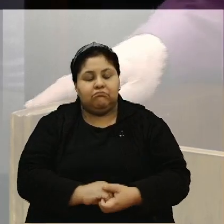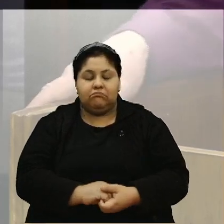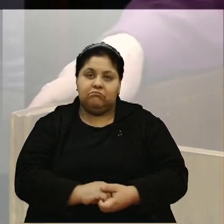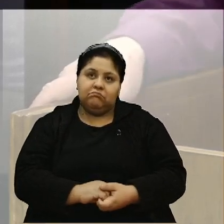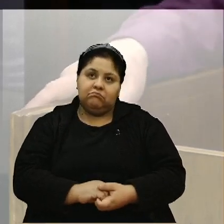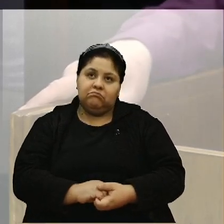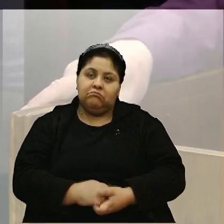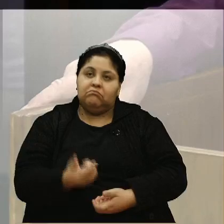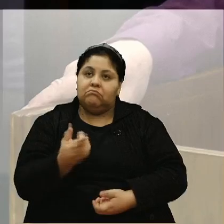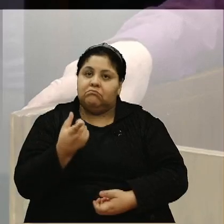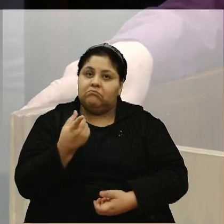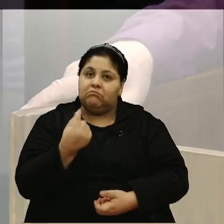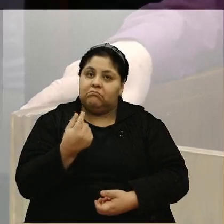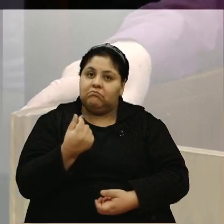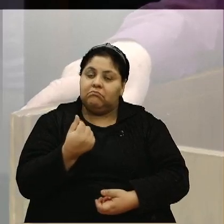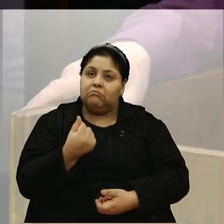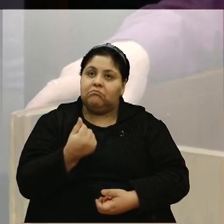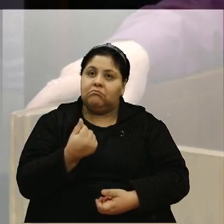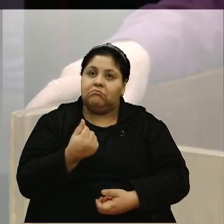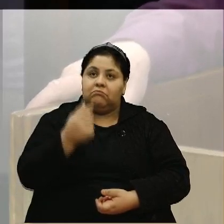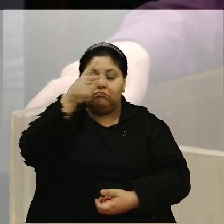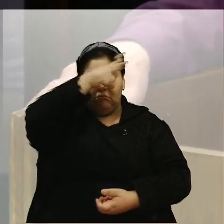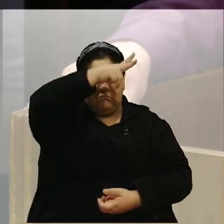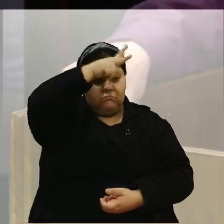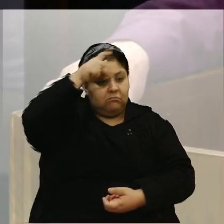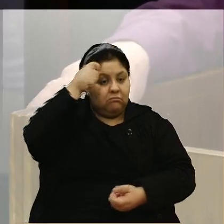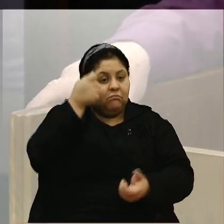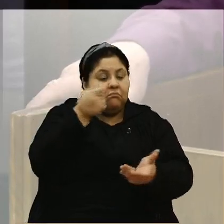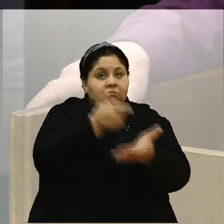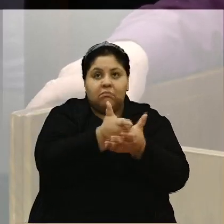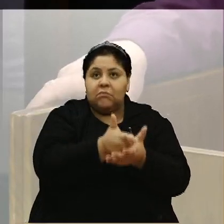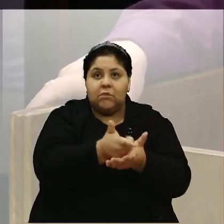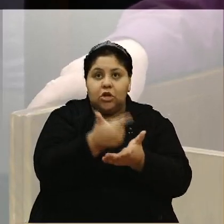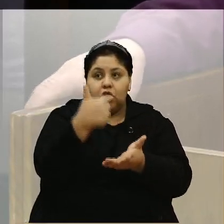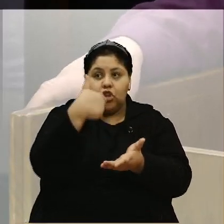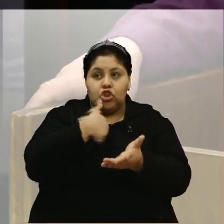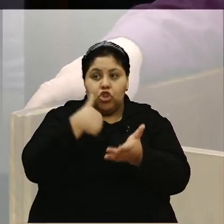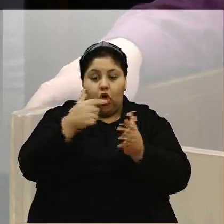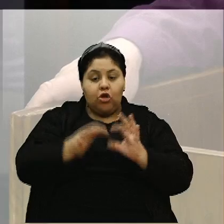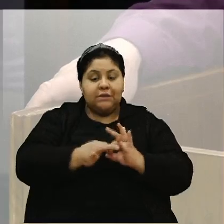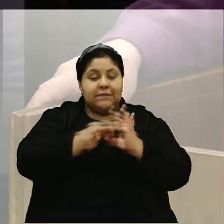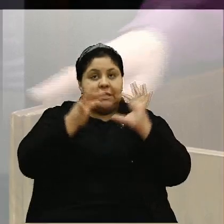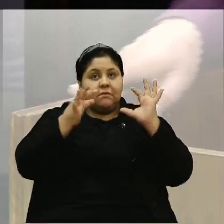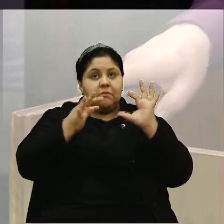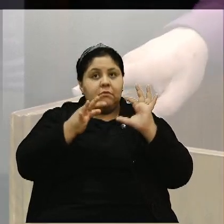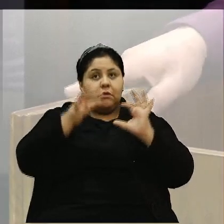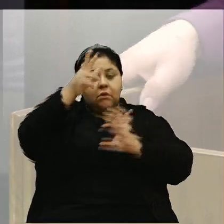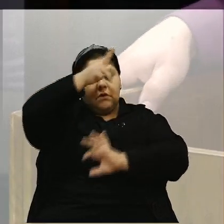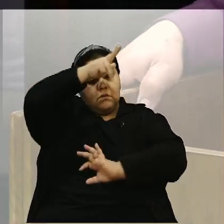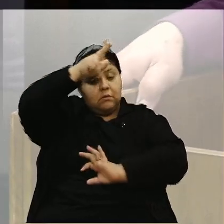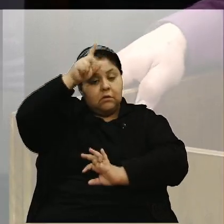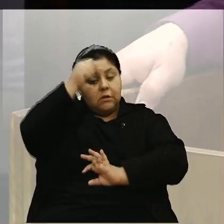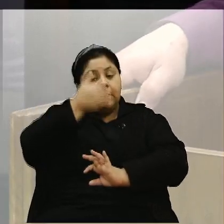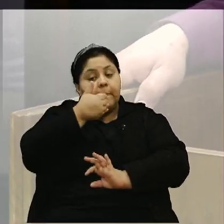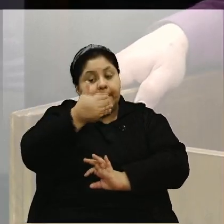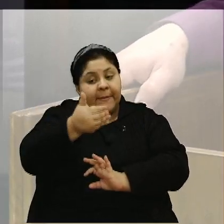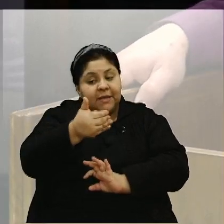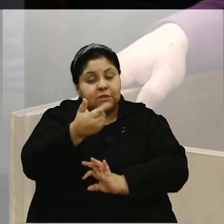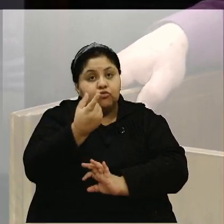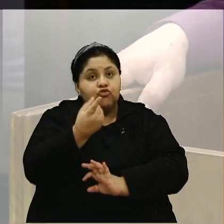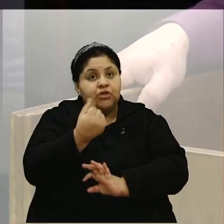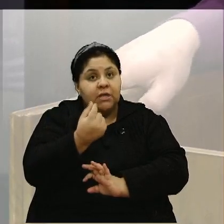O dinheiro, o recurso, é o município que vai pagar, nós liberamos para que o município peça um